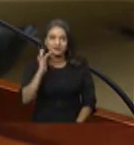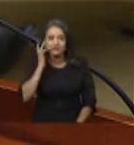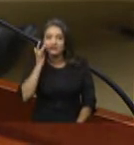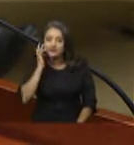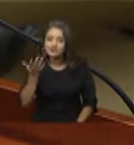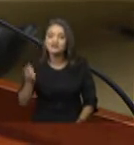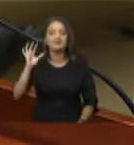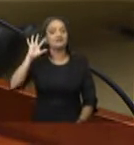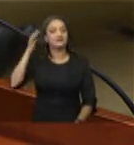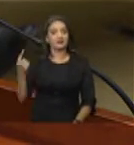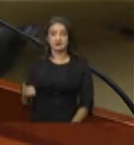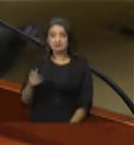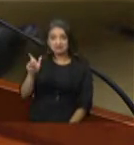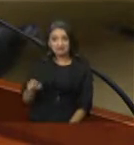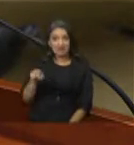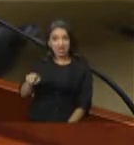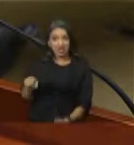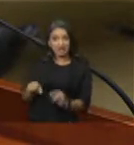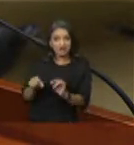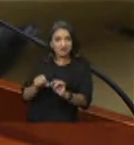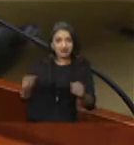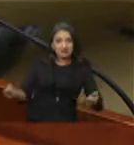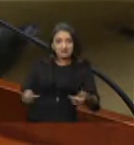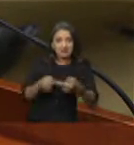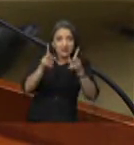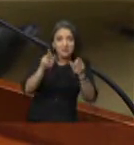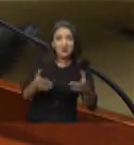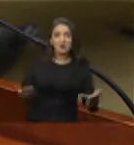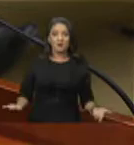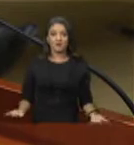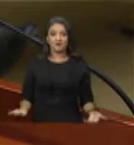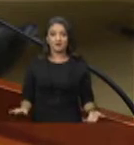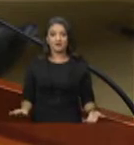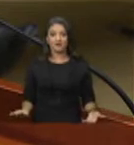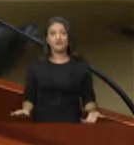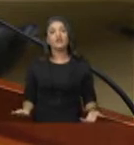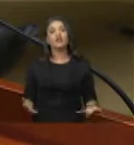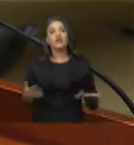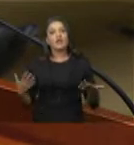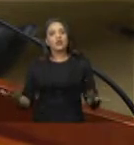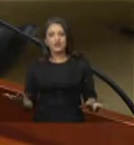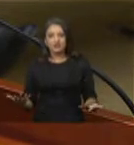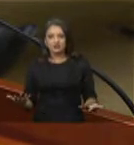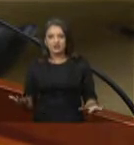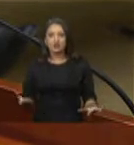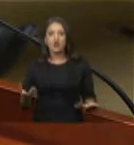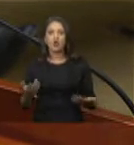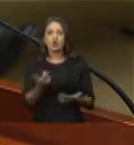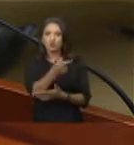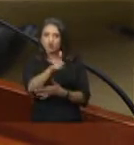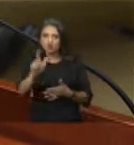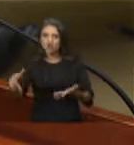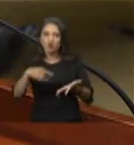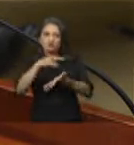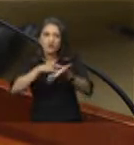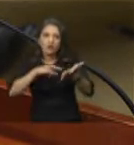monocrática ele aplicou o caso deixou de analisar os outros ativos